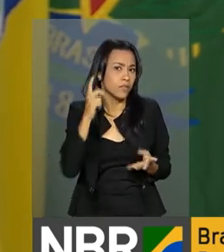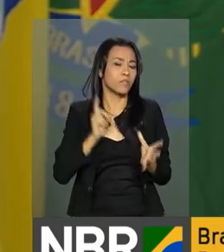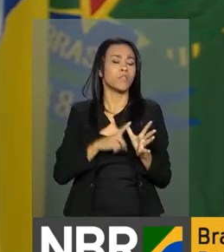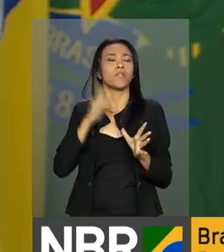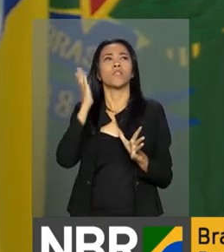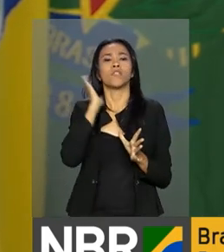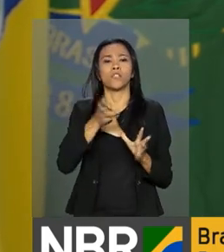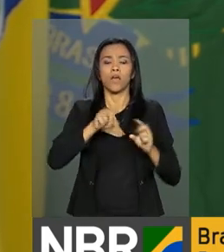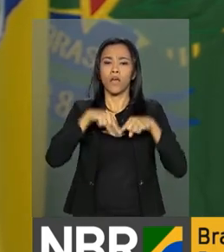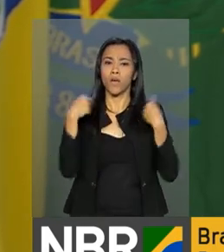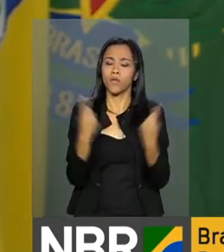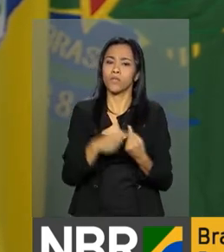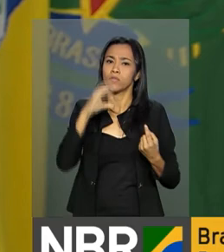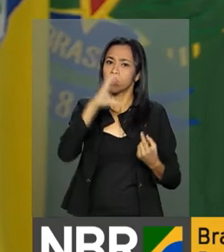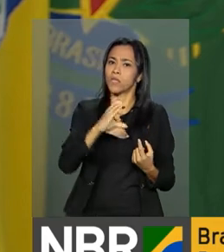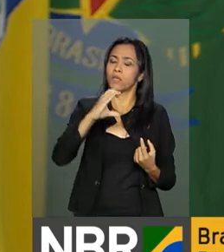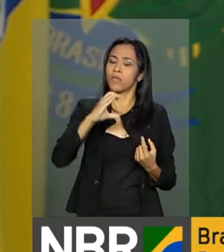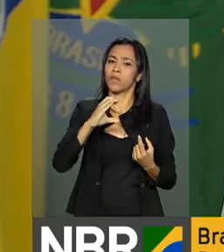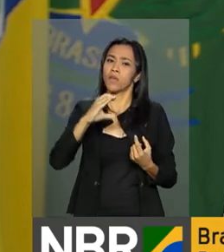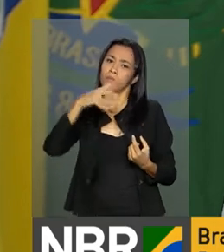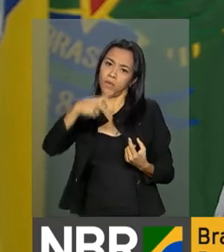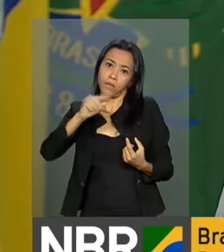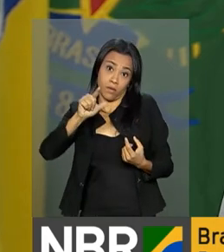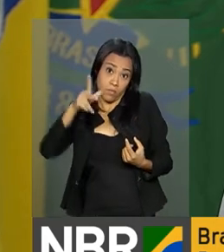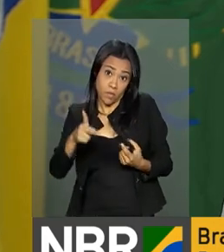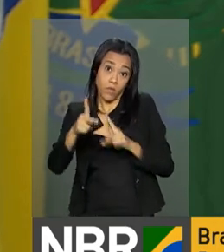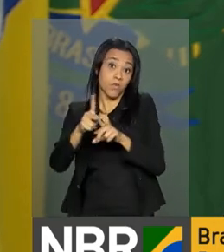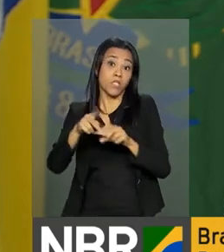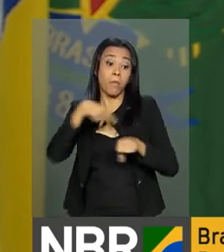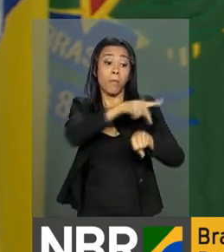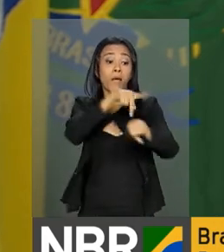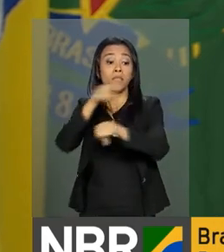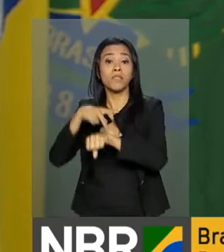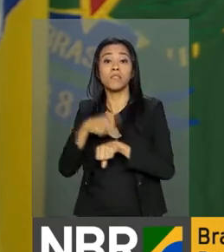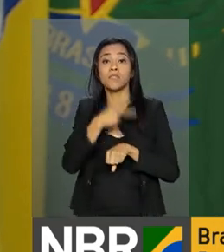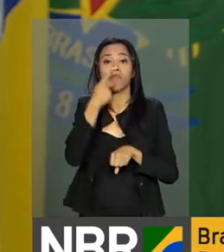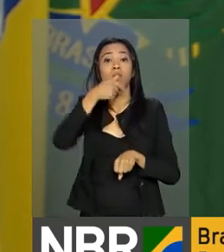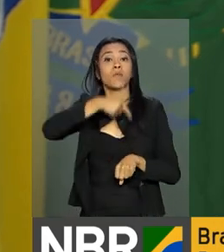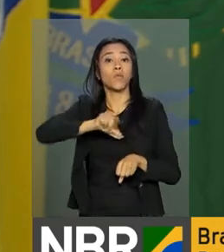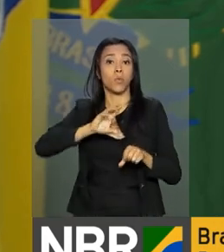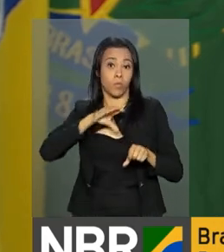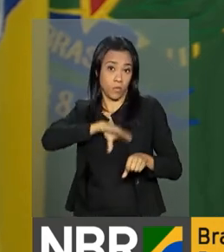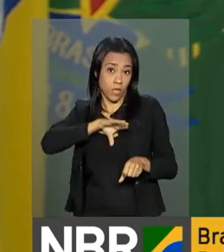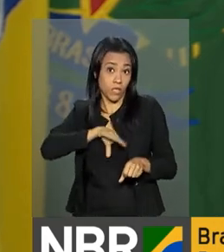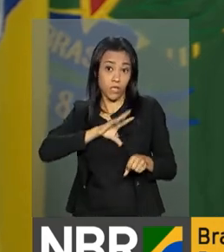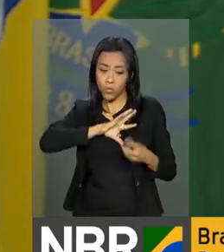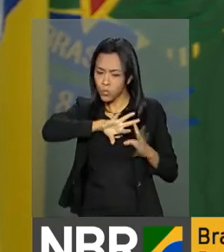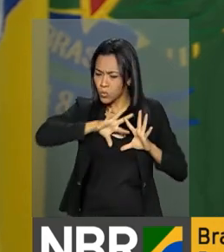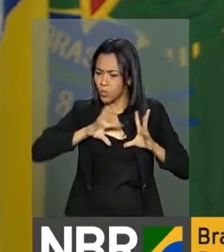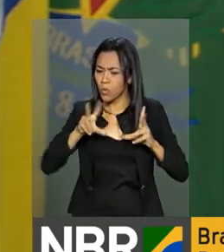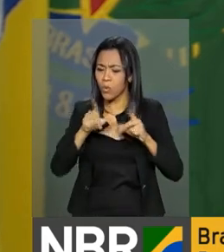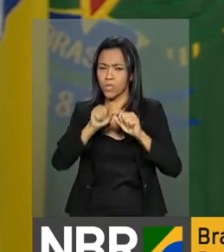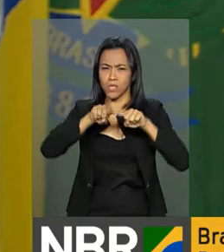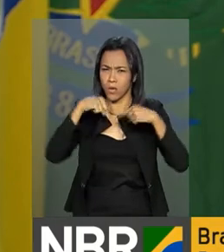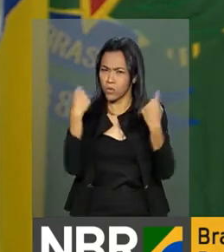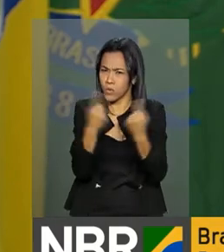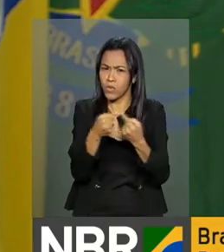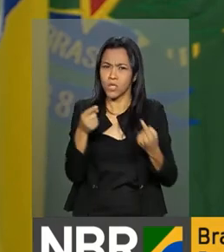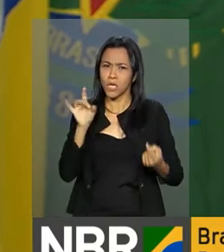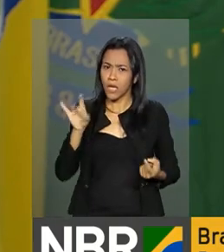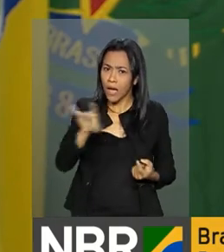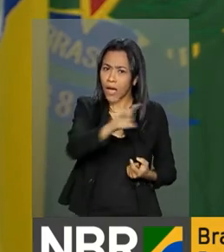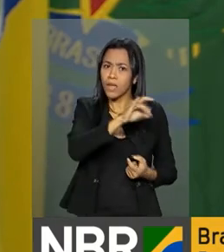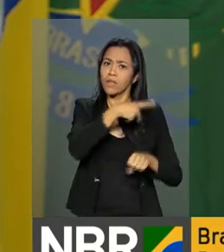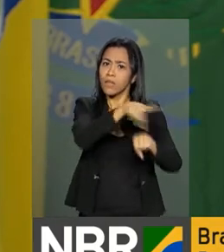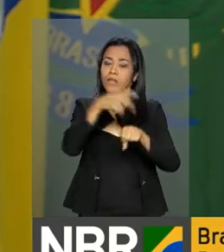dos países de língua portuguesa fizemos inúmeras reuniões e todas elas todos eles interessadíssimos em